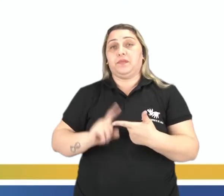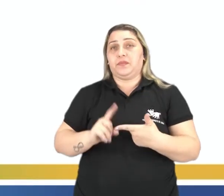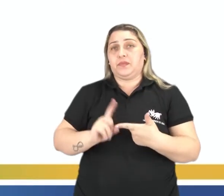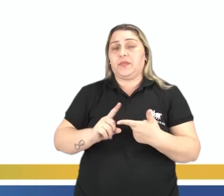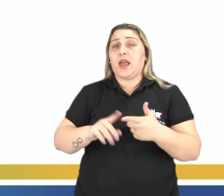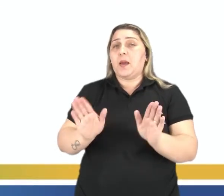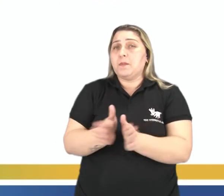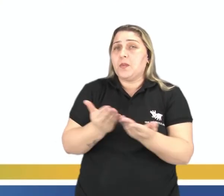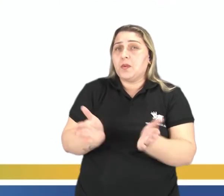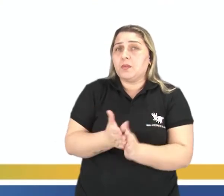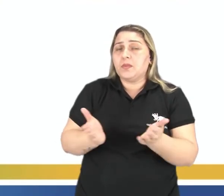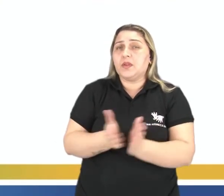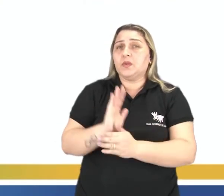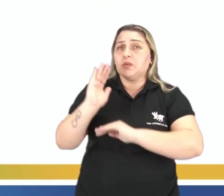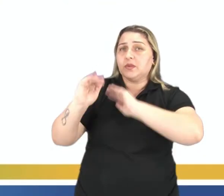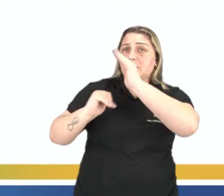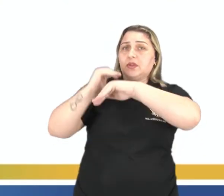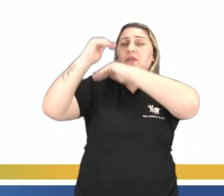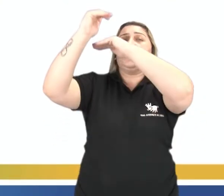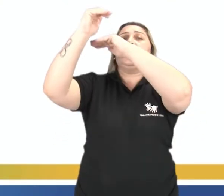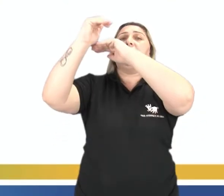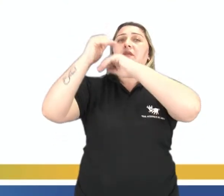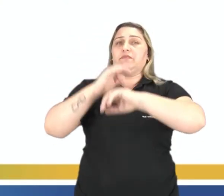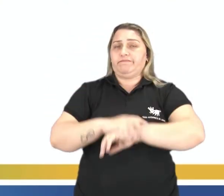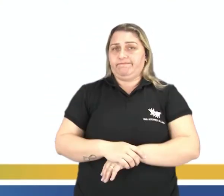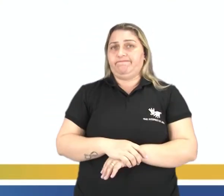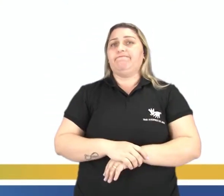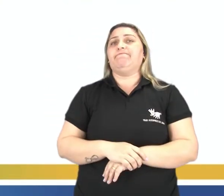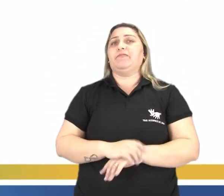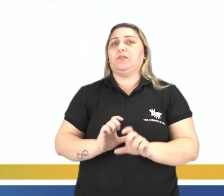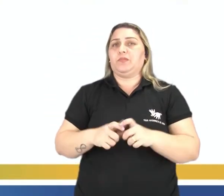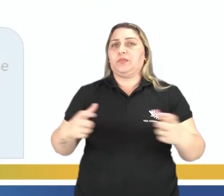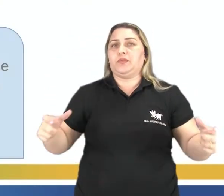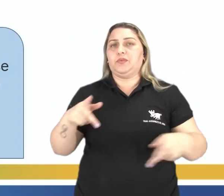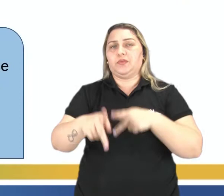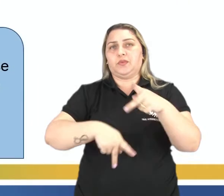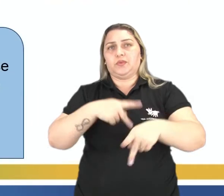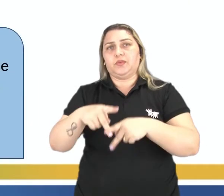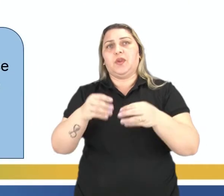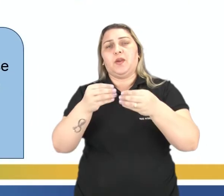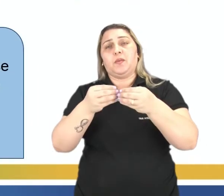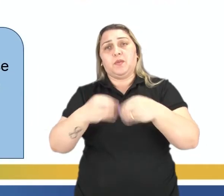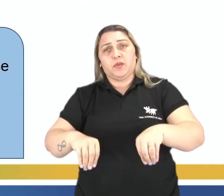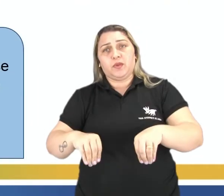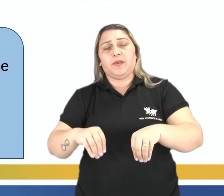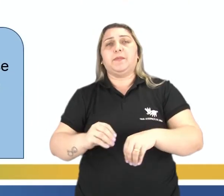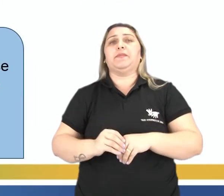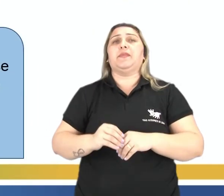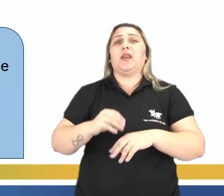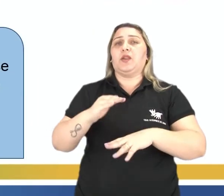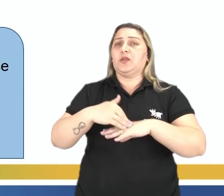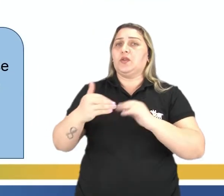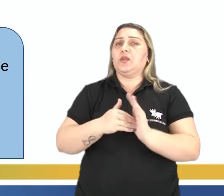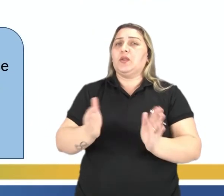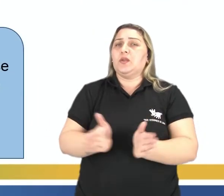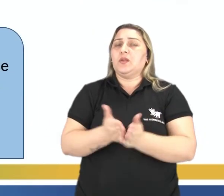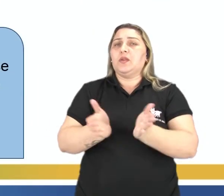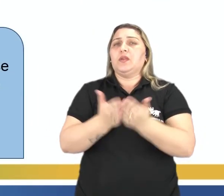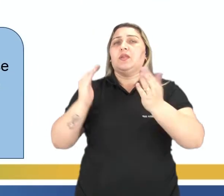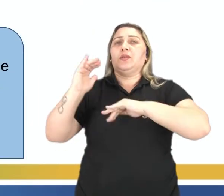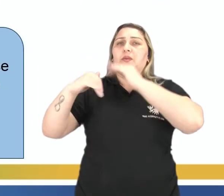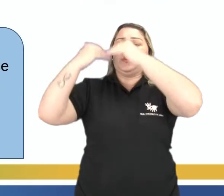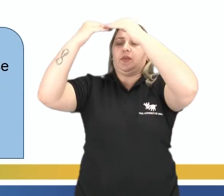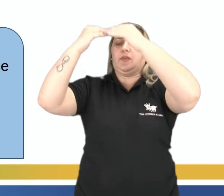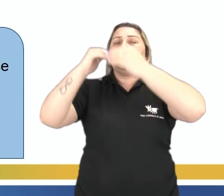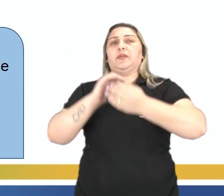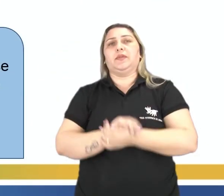eles, a pobreza e o desenvolvimento seriam gerados pelo grande crescimento populacional. Então, toda a pobreza, todo o crescimento